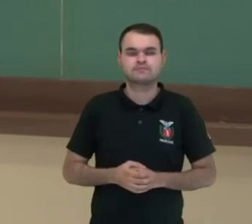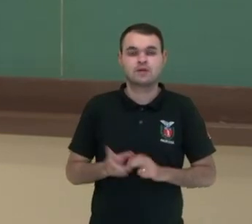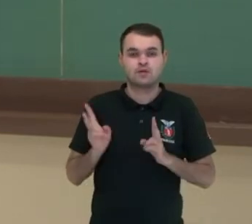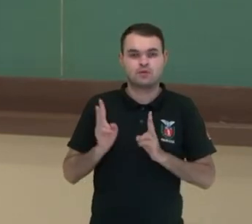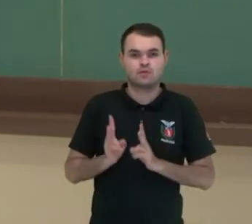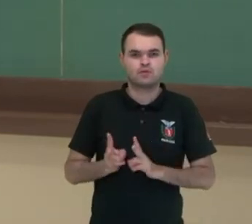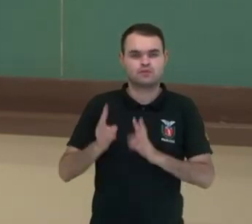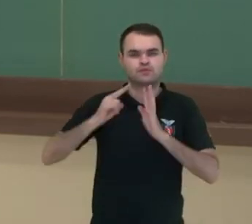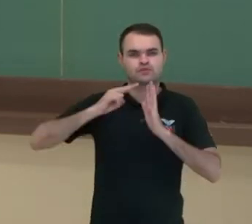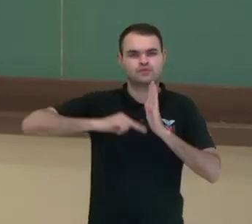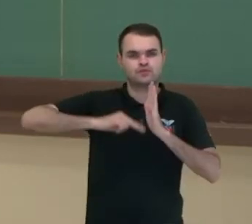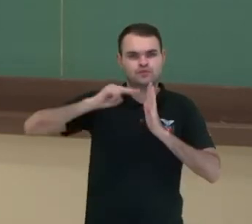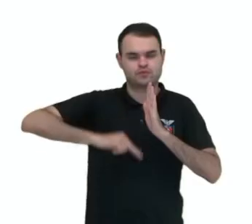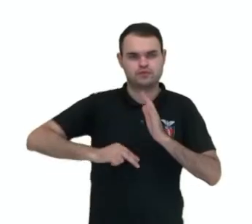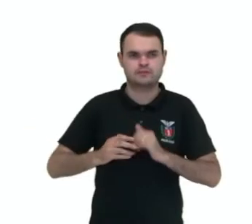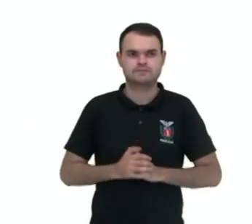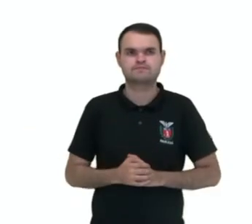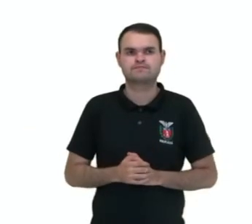Continuando a nossa leitura aqui.